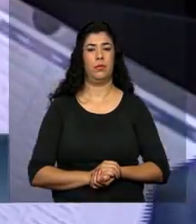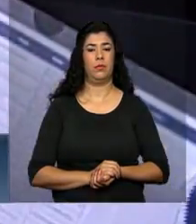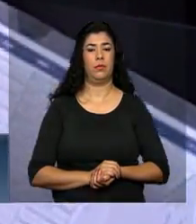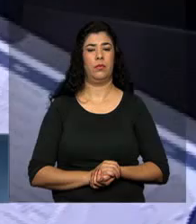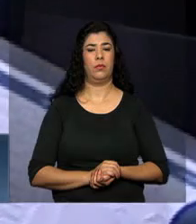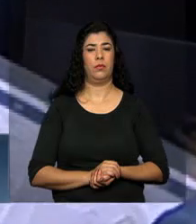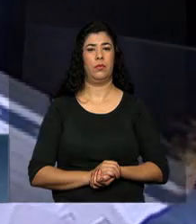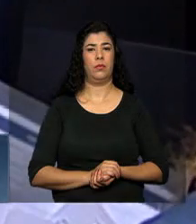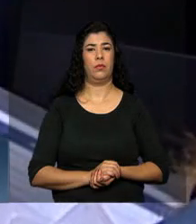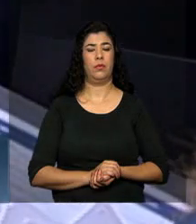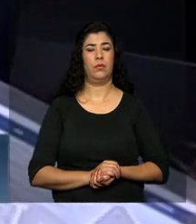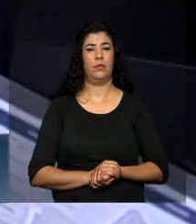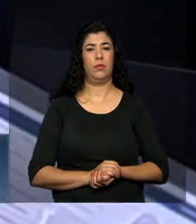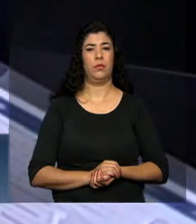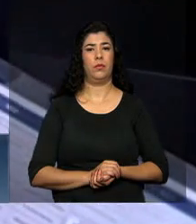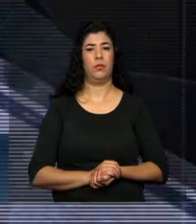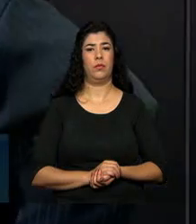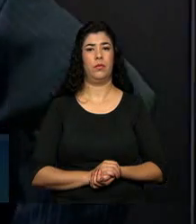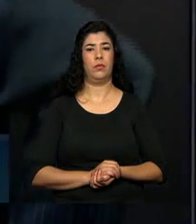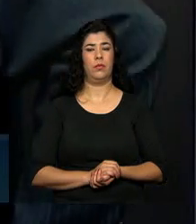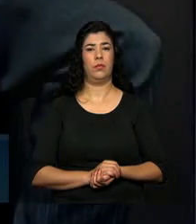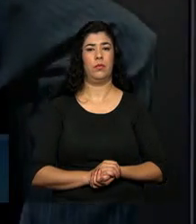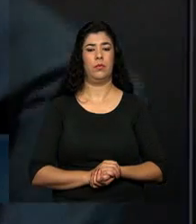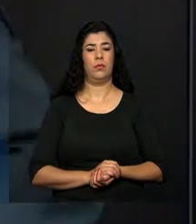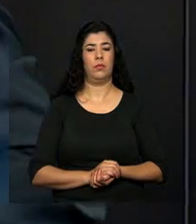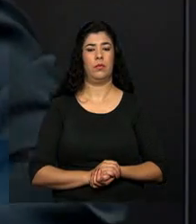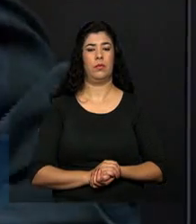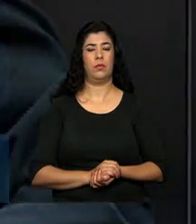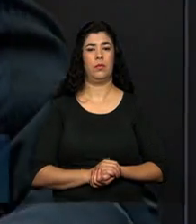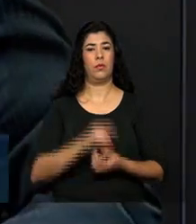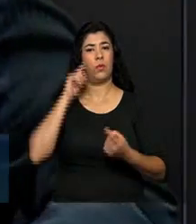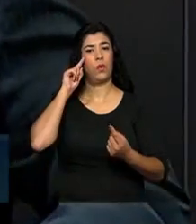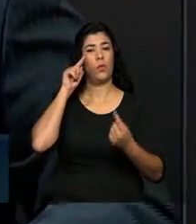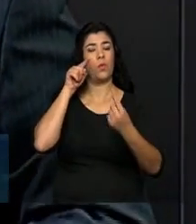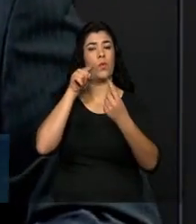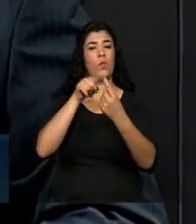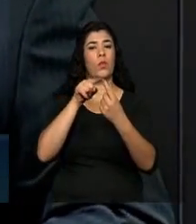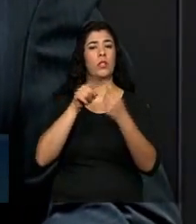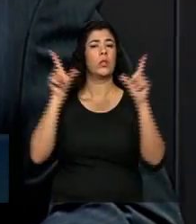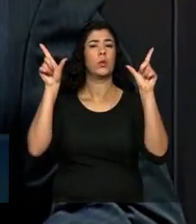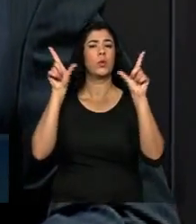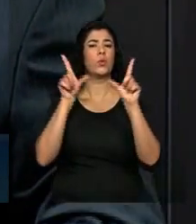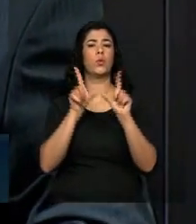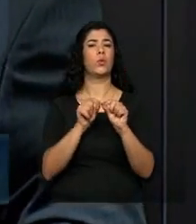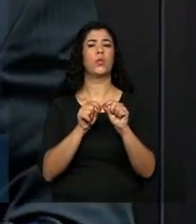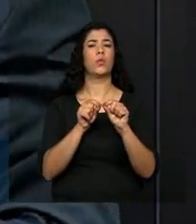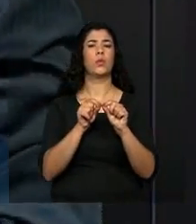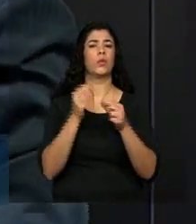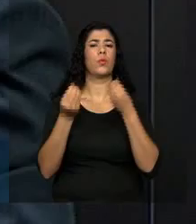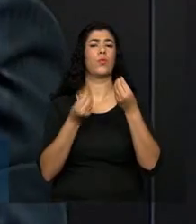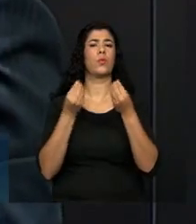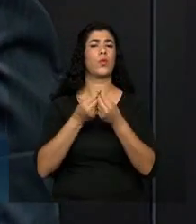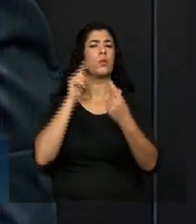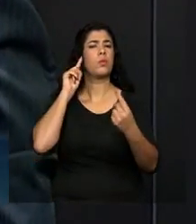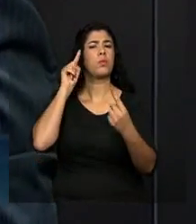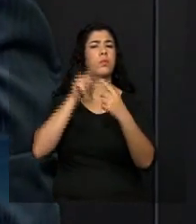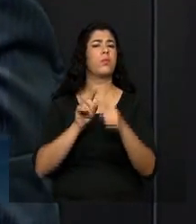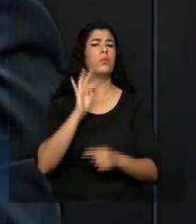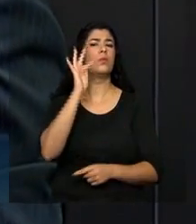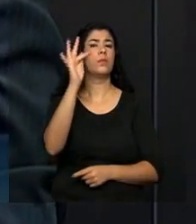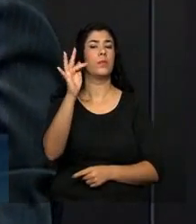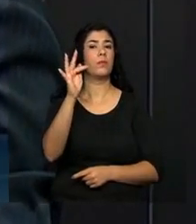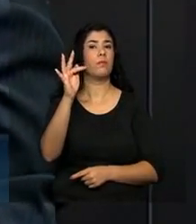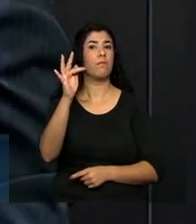essa nossa eh perspectiva se eu pudesse resumi-la inicialmente os